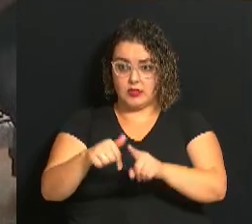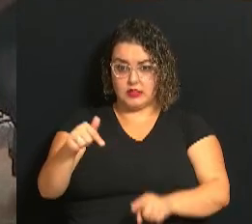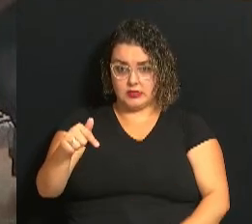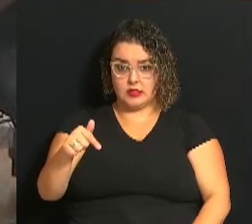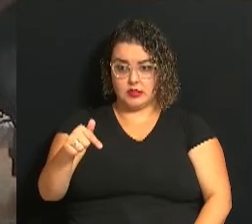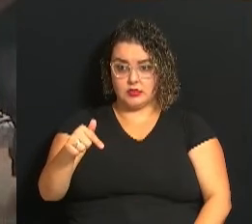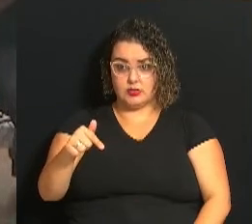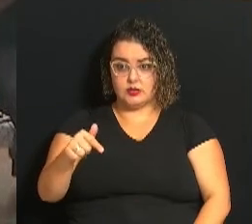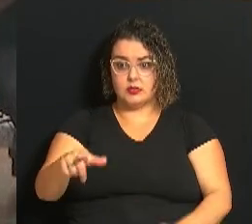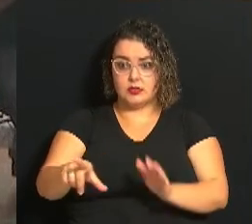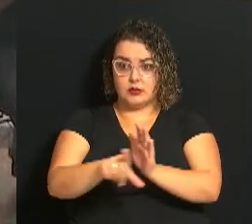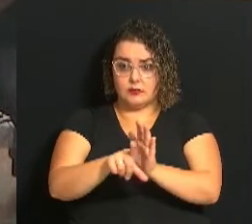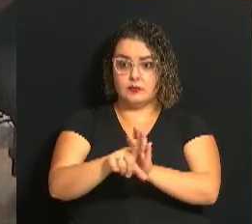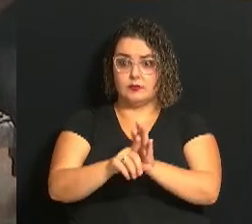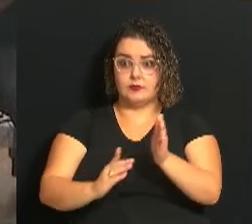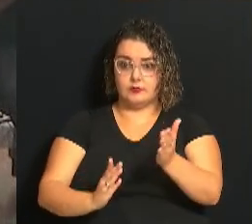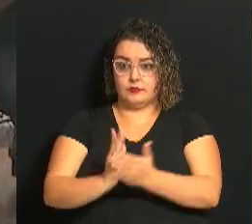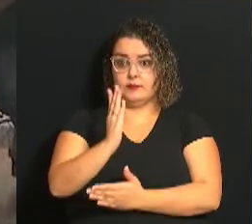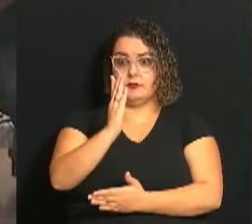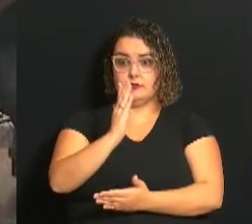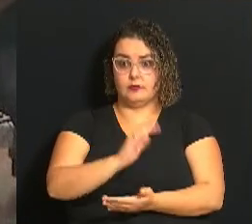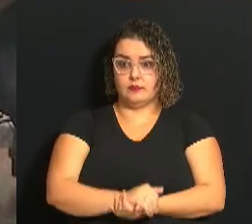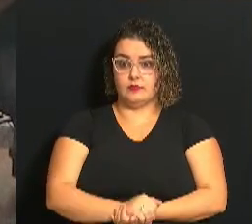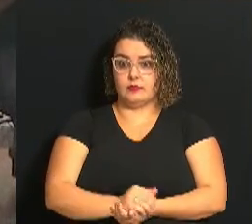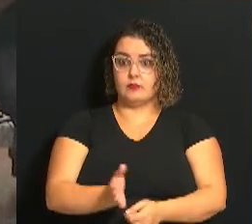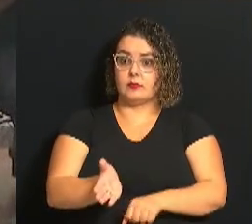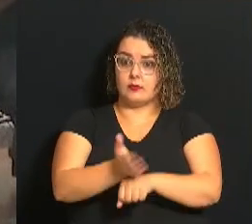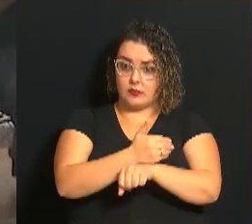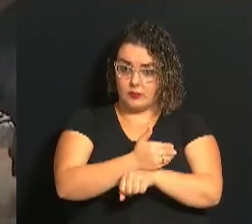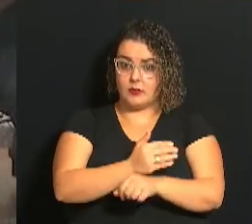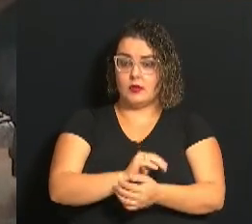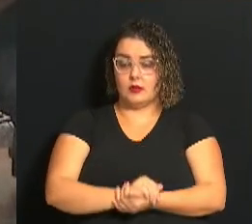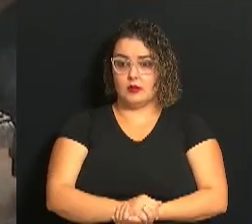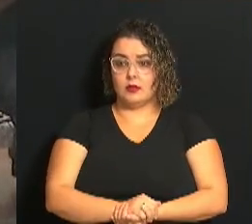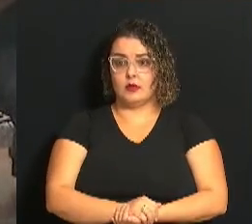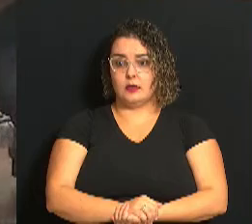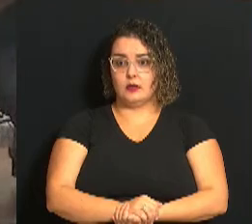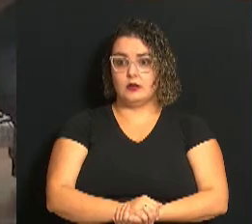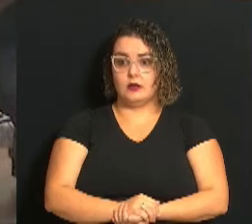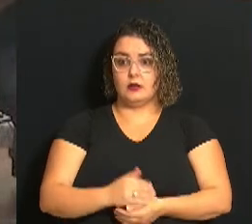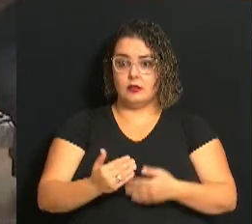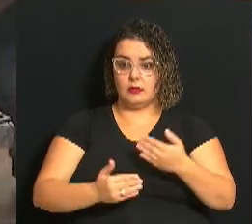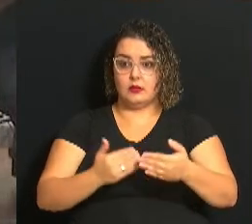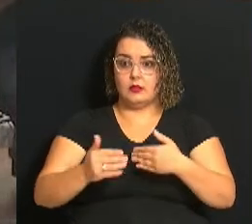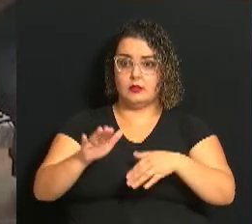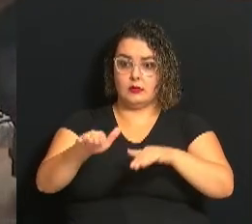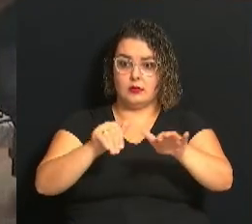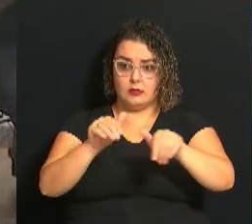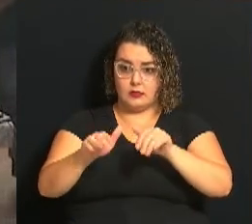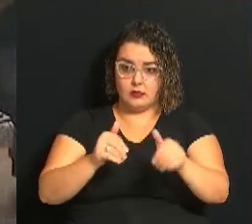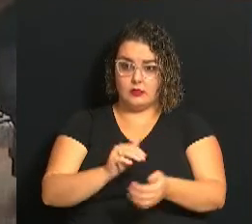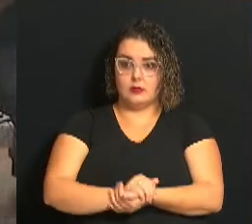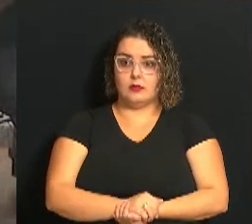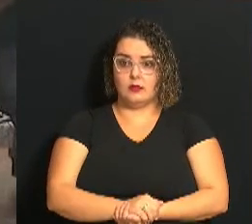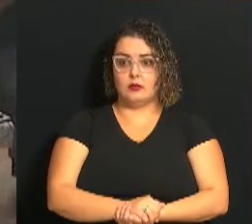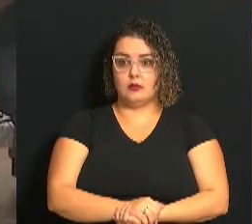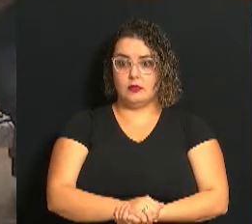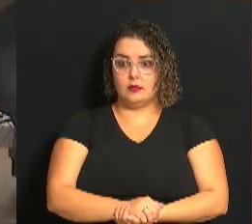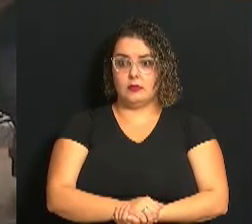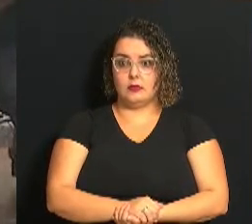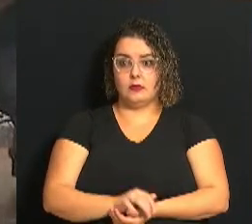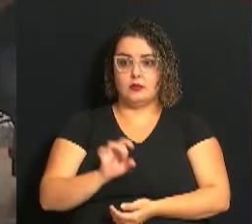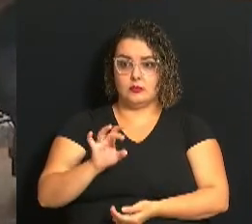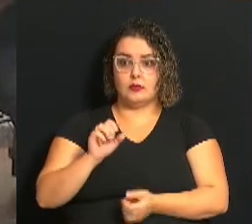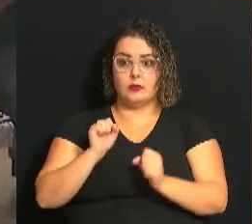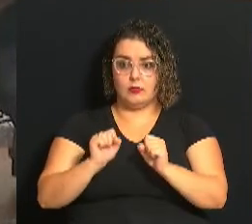ela precisava ser aprovada bem antes, né? Porque tem aquele processo de chamamento, então a gente só pode chamar